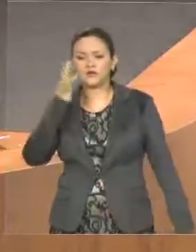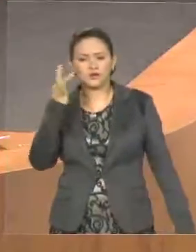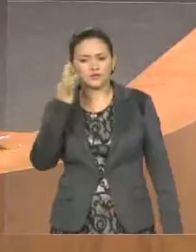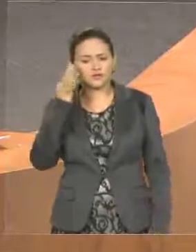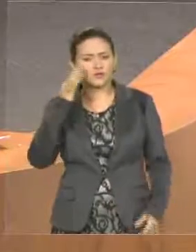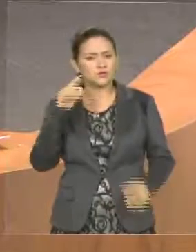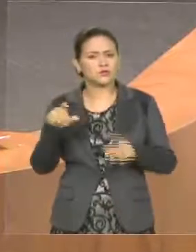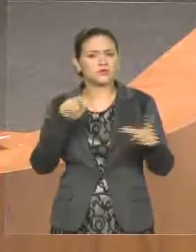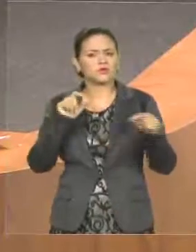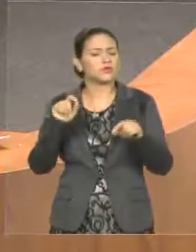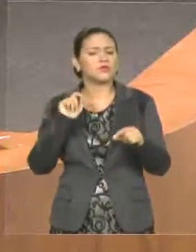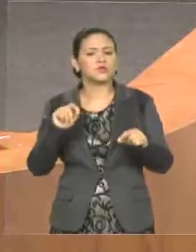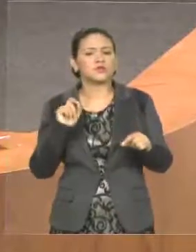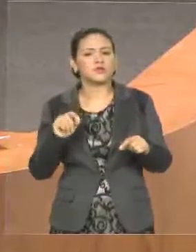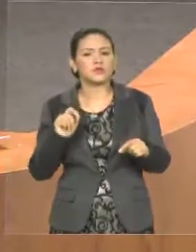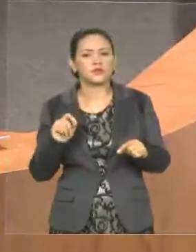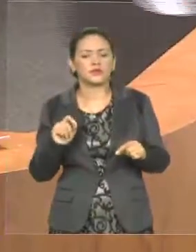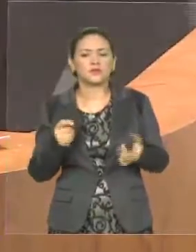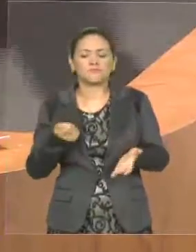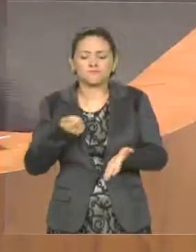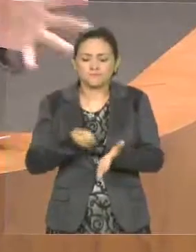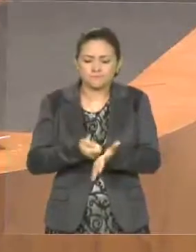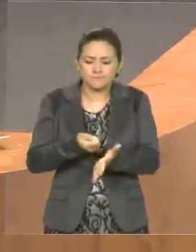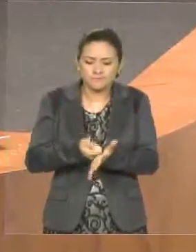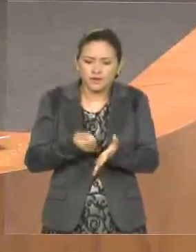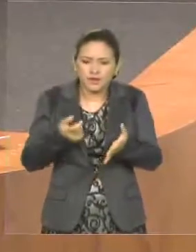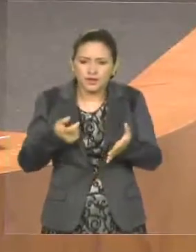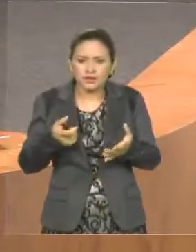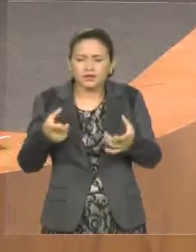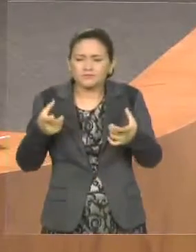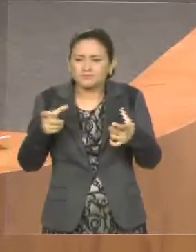o pequeno produtor de aves.